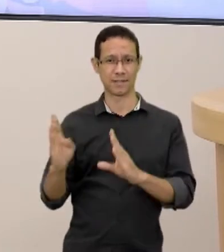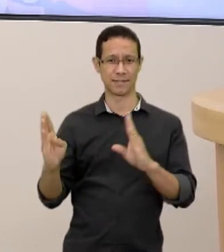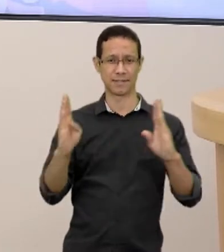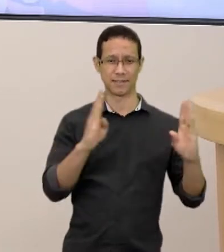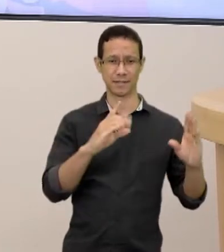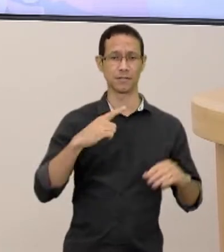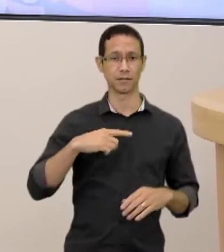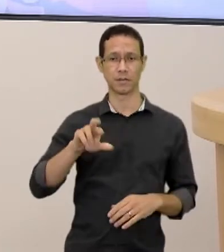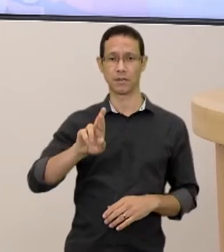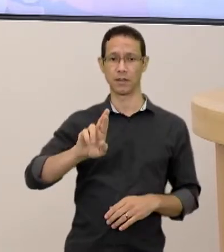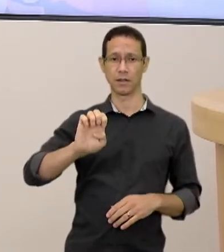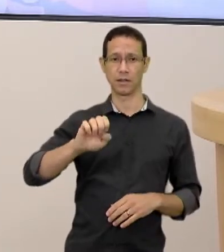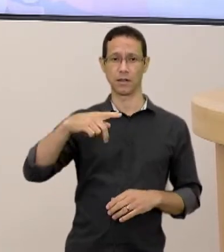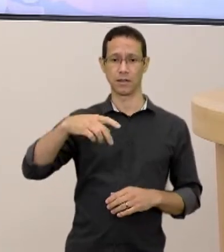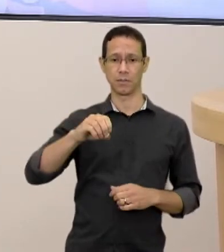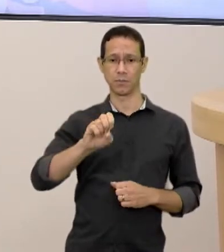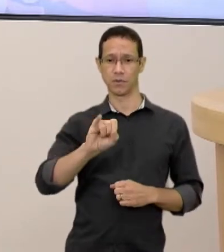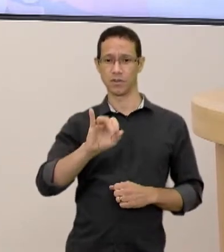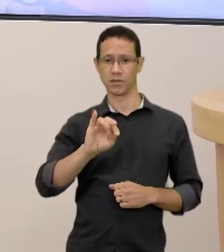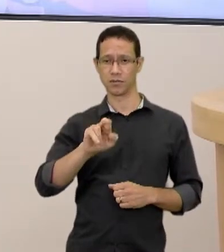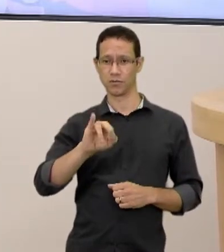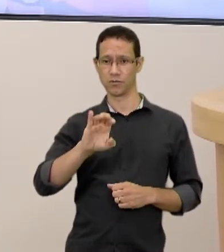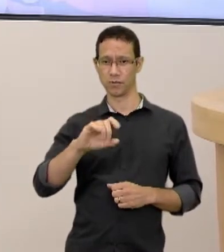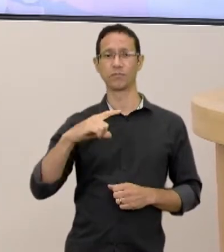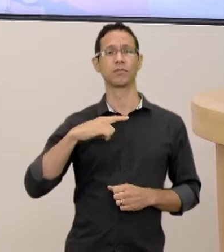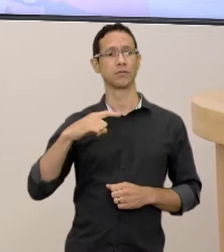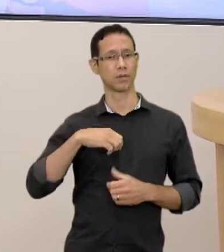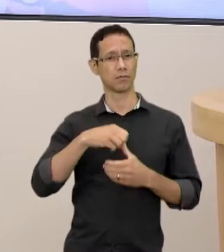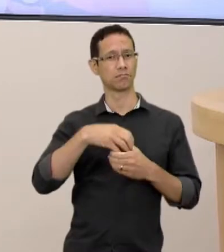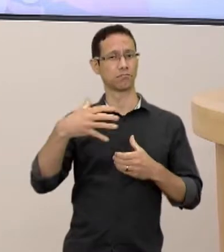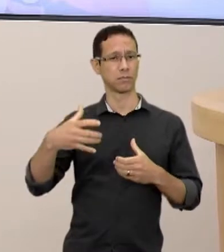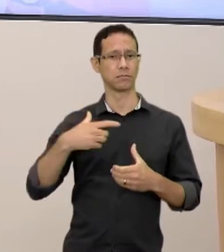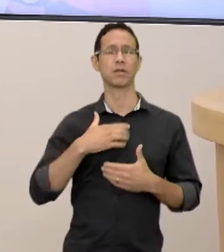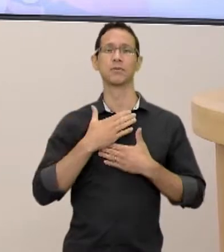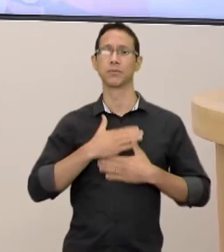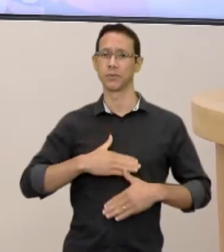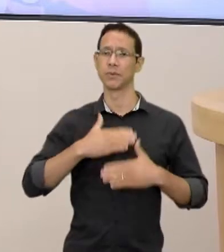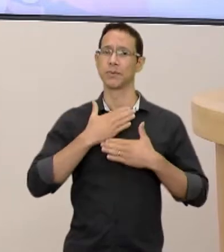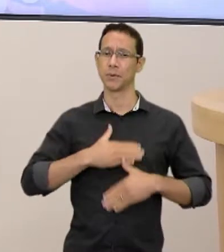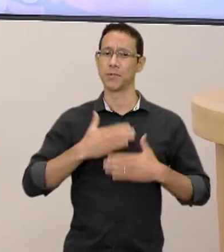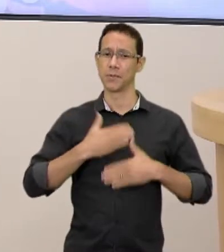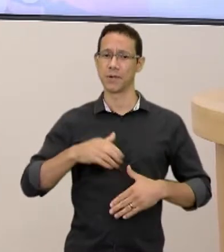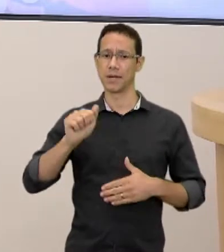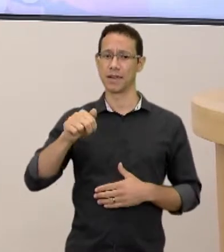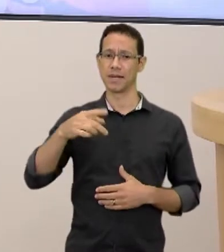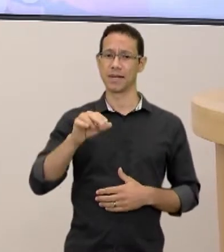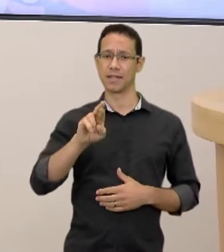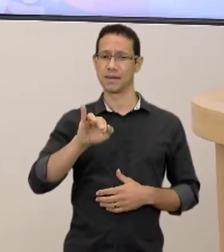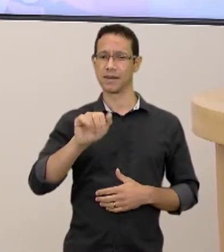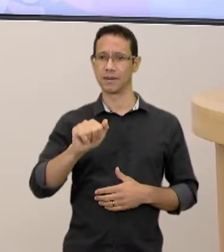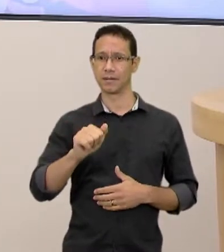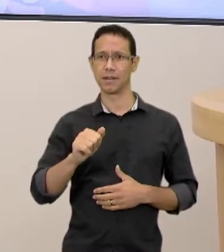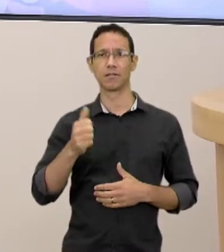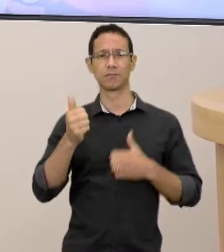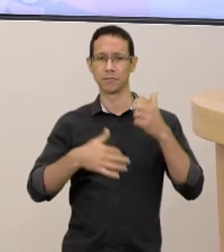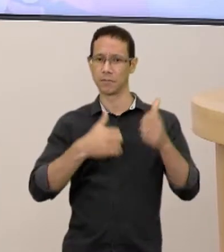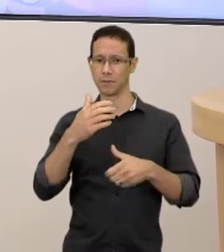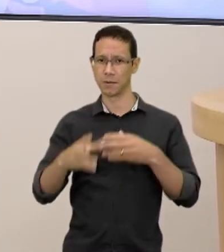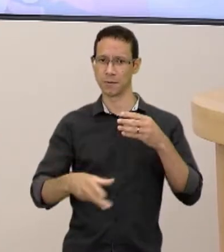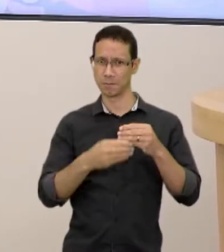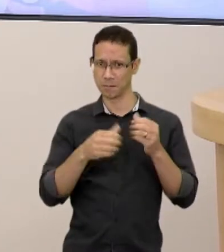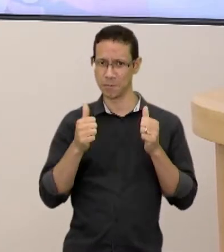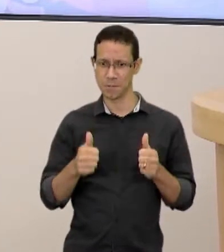no repositório o material disponível. Mas a gente vai falar bem com bastante calma, a Andrea vai complementar aqui com a gente,